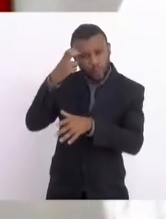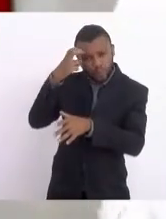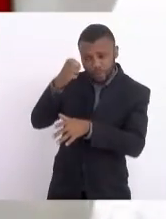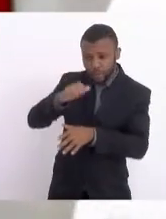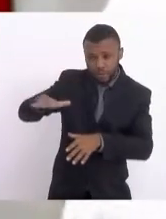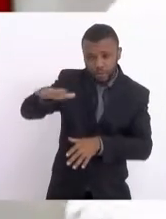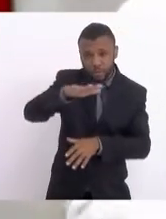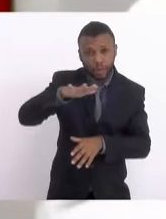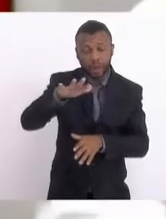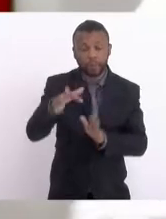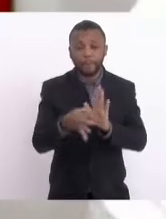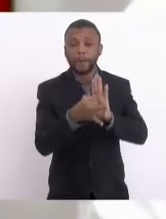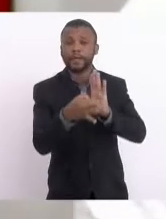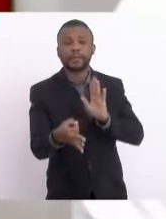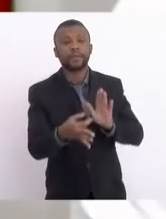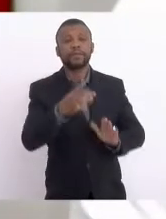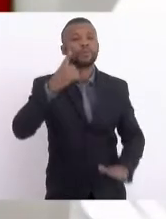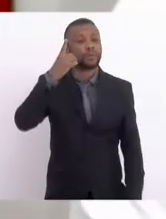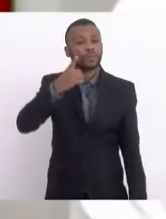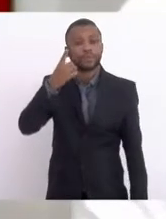Pacheco.